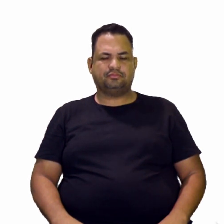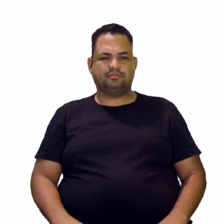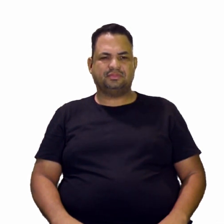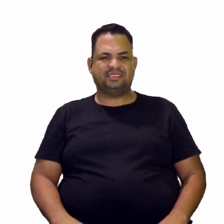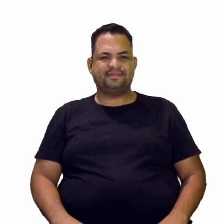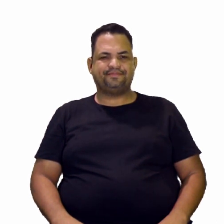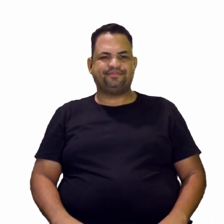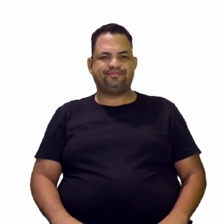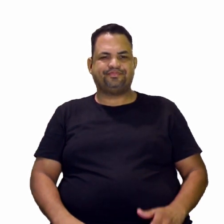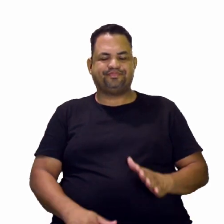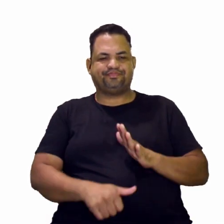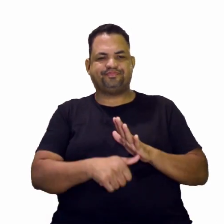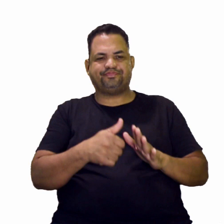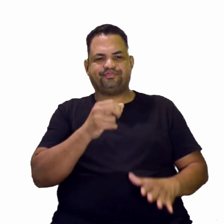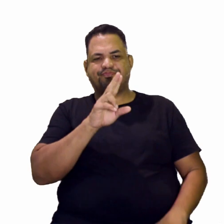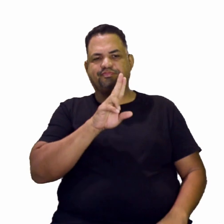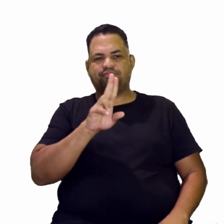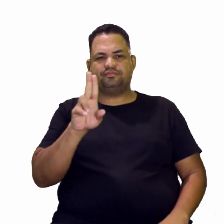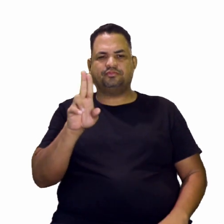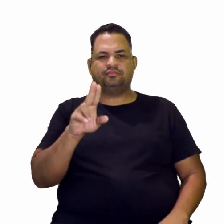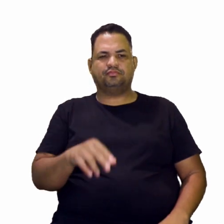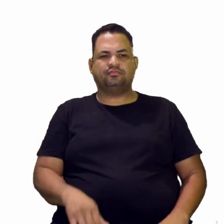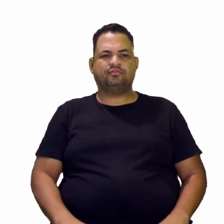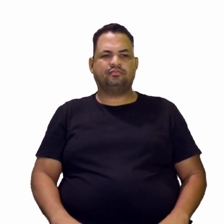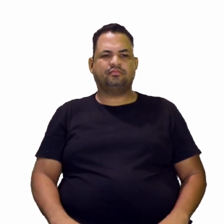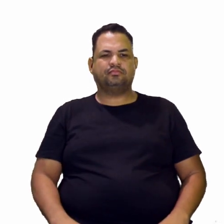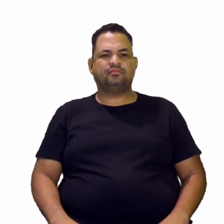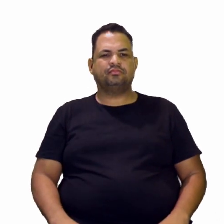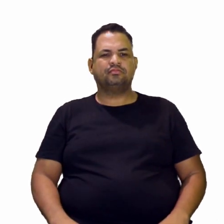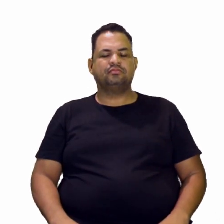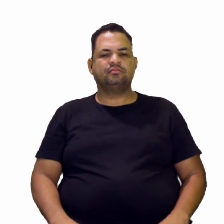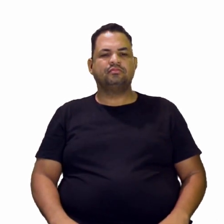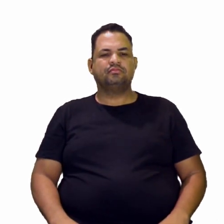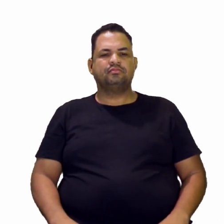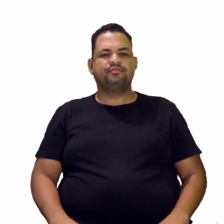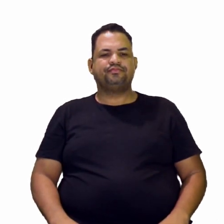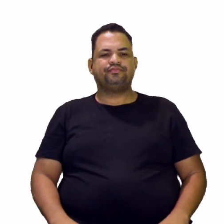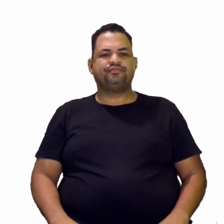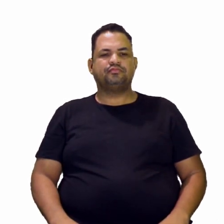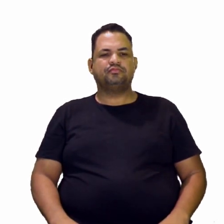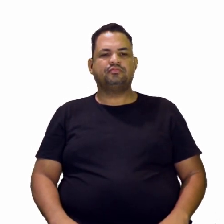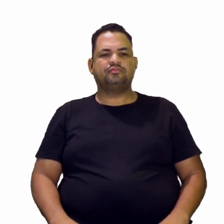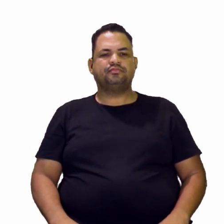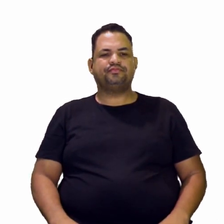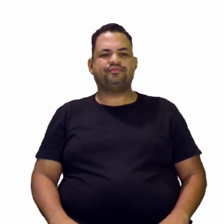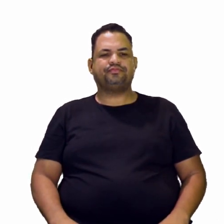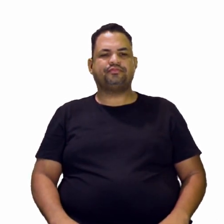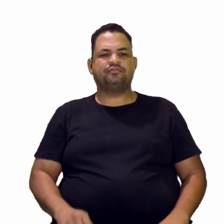exemplo. Sempre esse primeiro nome, ele vai ser o quê? O gênero,